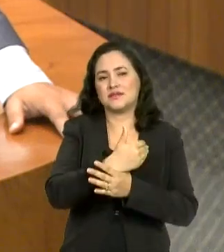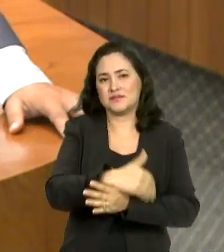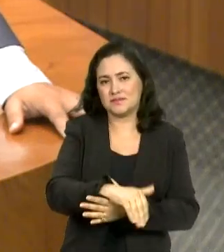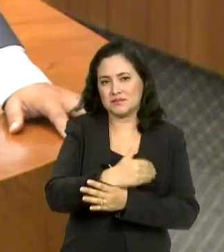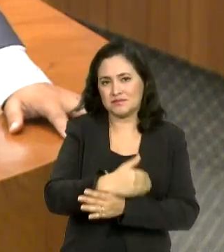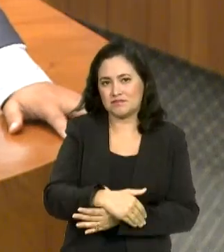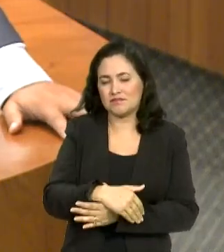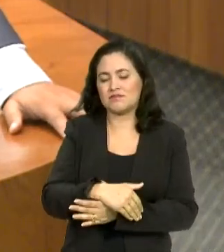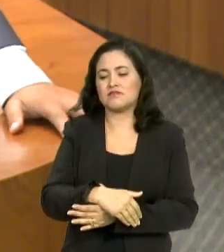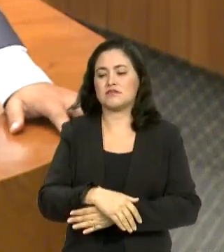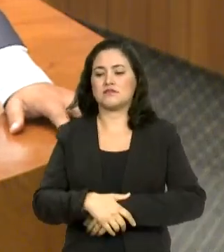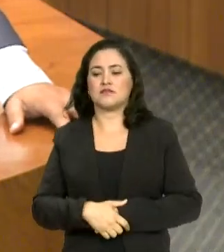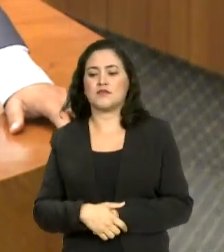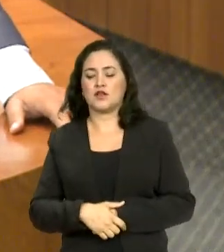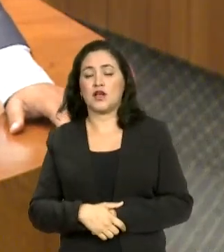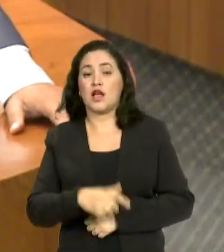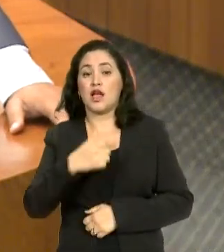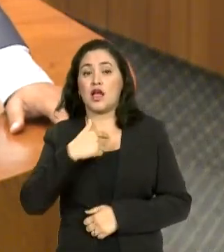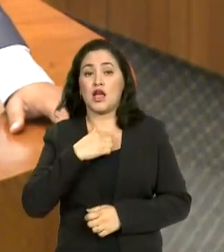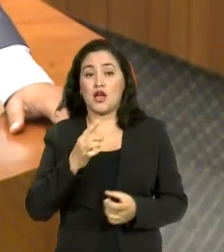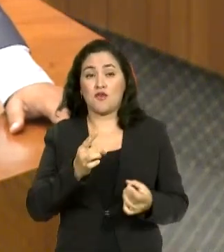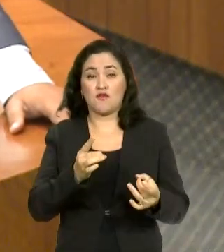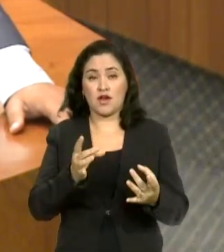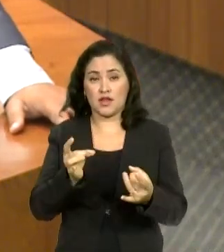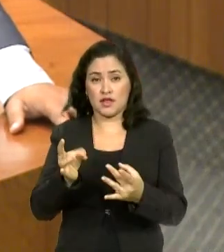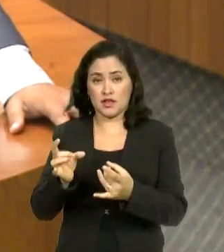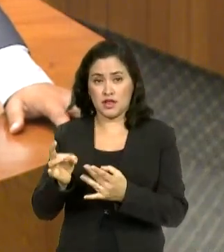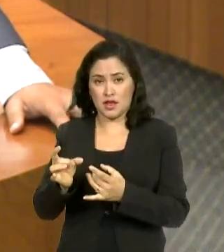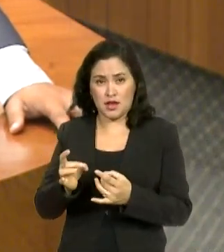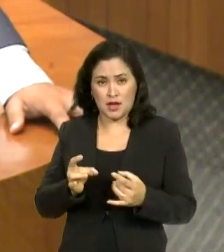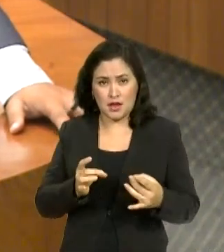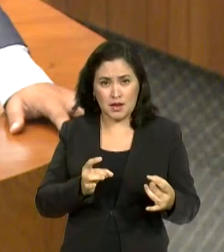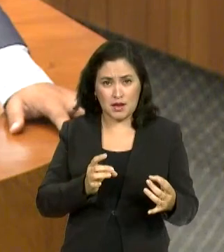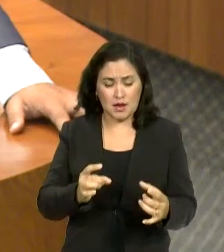de quem vendeu pastel, geladinha, coxinha,